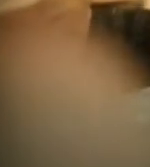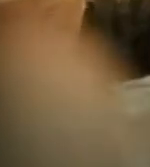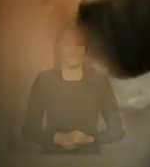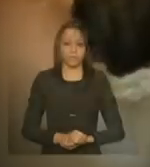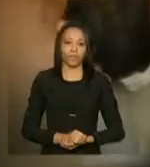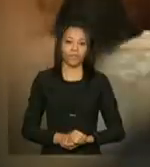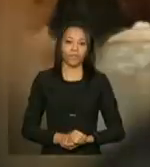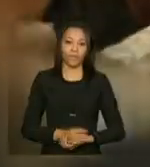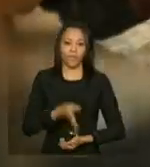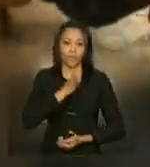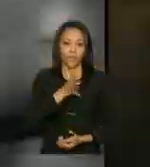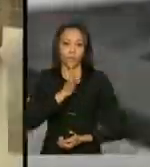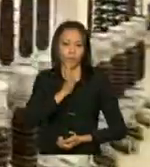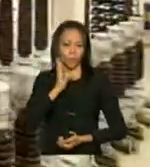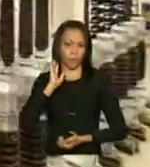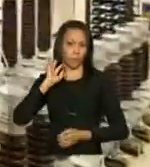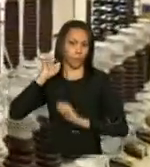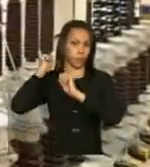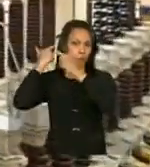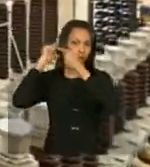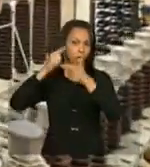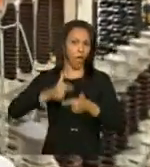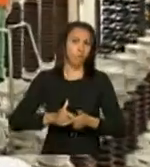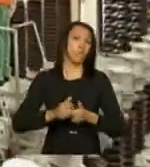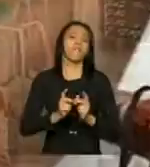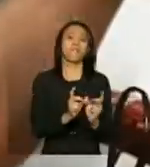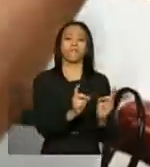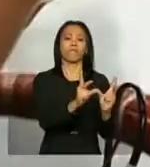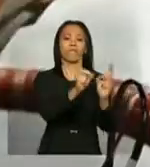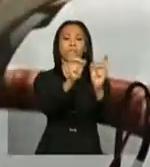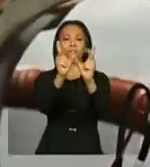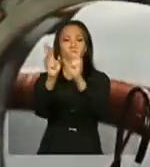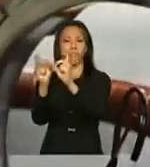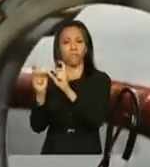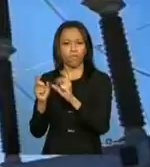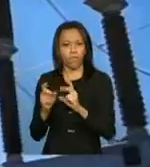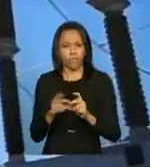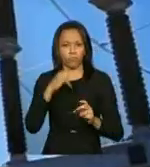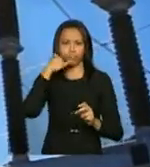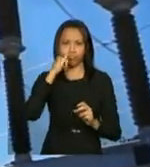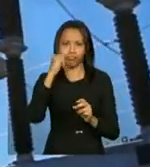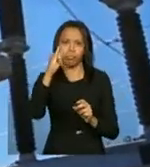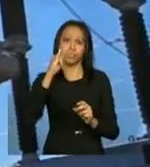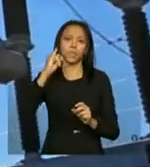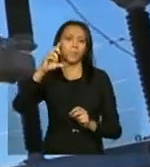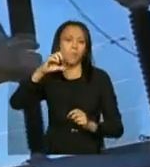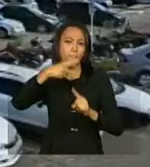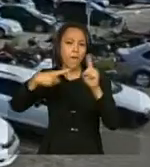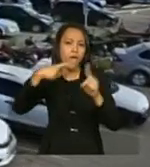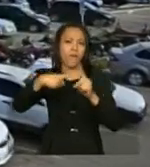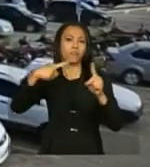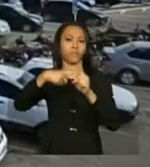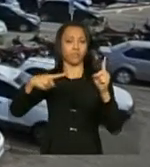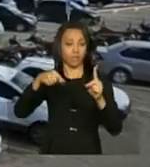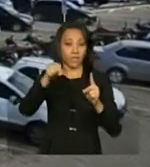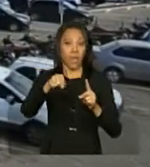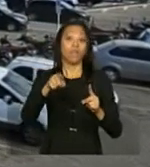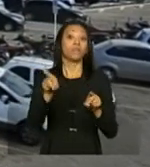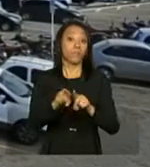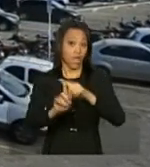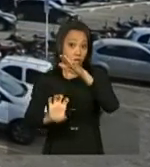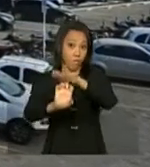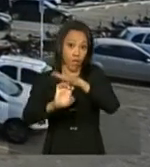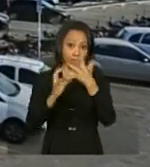Reconhecida como uma das mais tradicionais fornecedoras de equipamentos de baixa, média e alta tensão do país, a Baltô assume